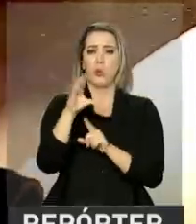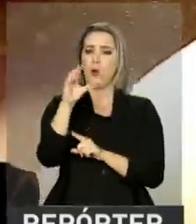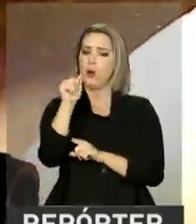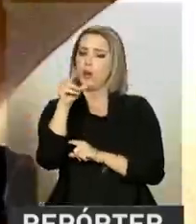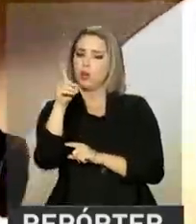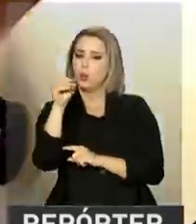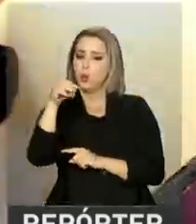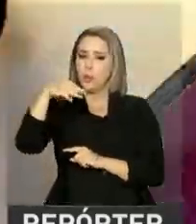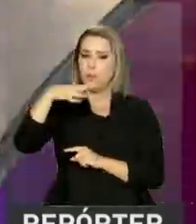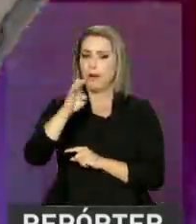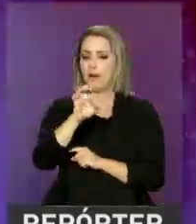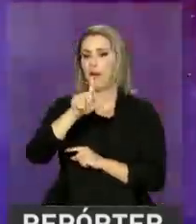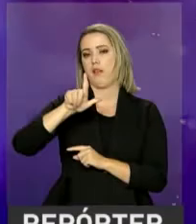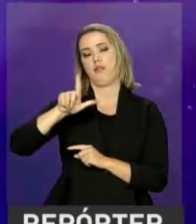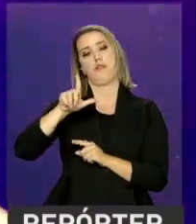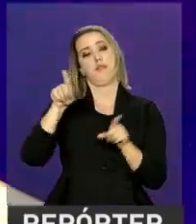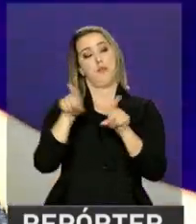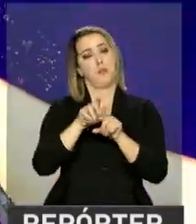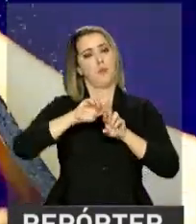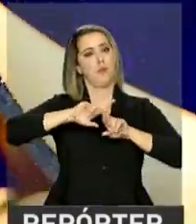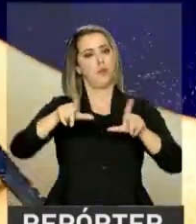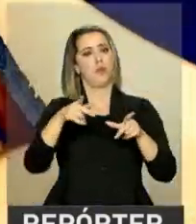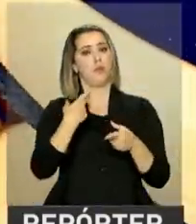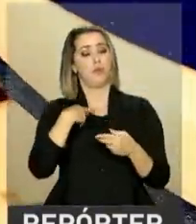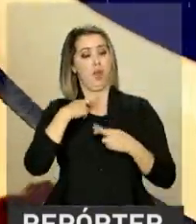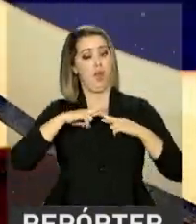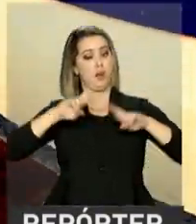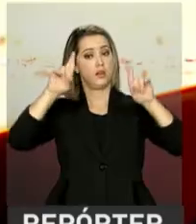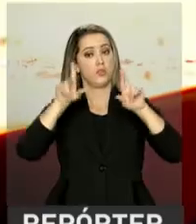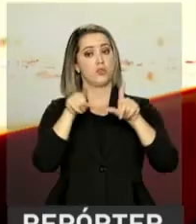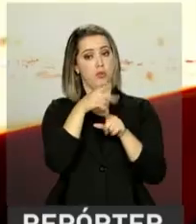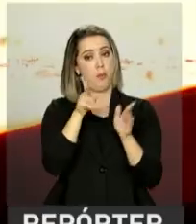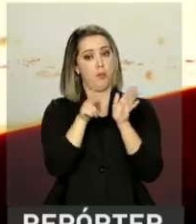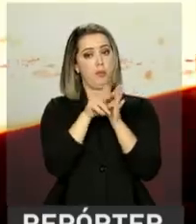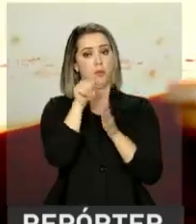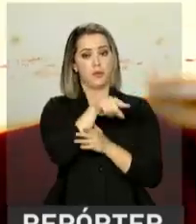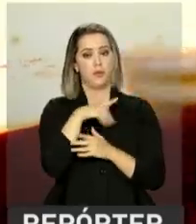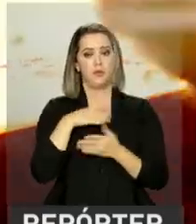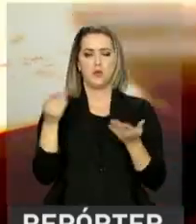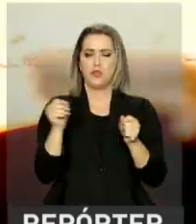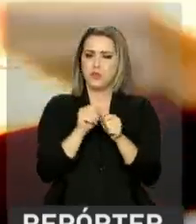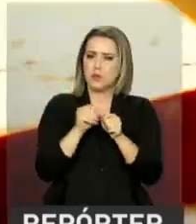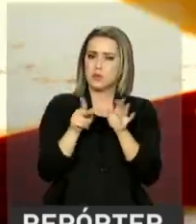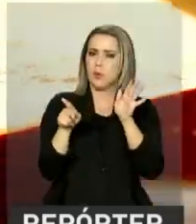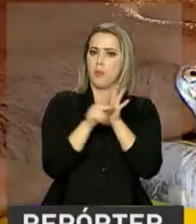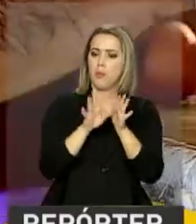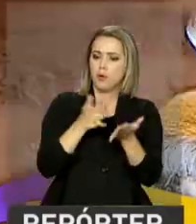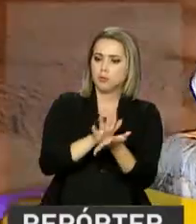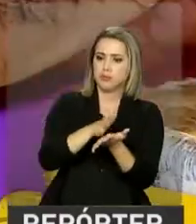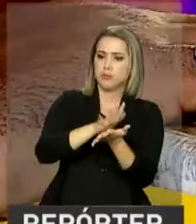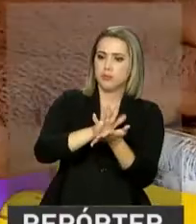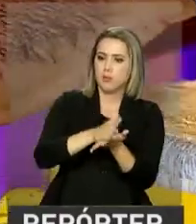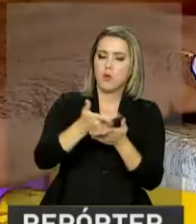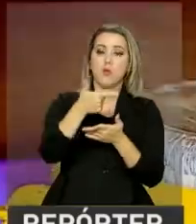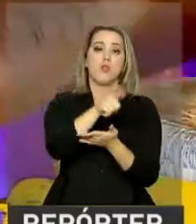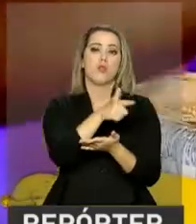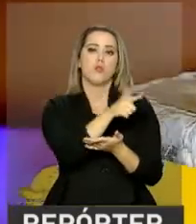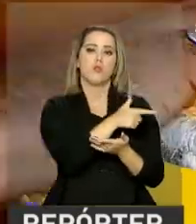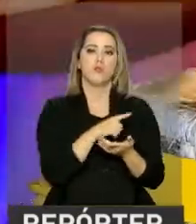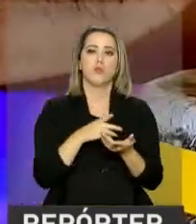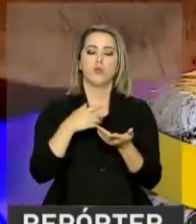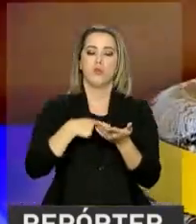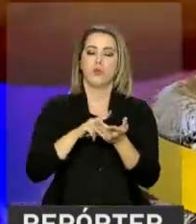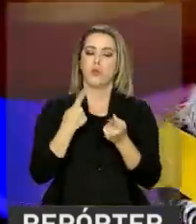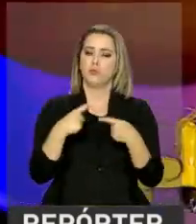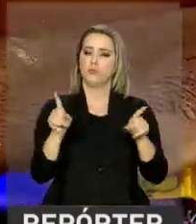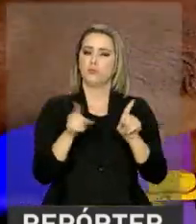das principais referências. Hoje é ele quem confecciona os tambores e outros instrumentos que fazem parte da